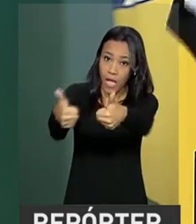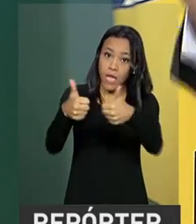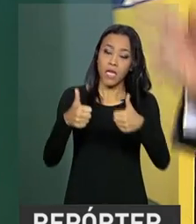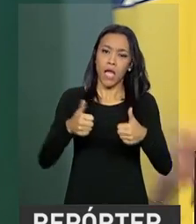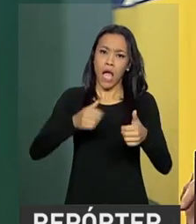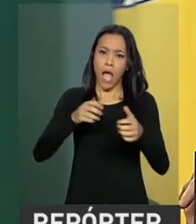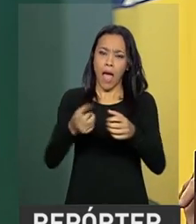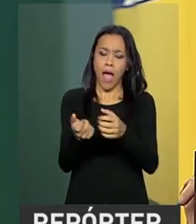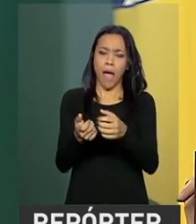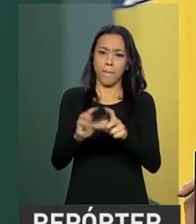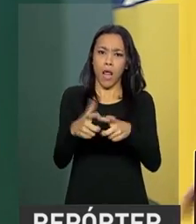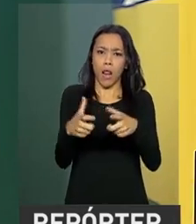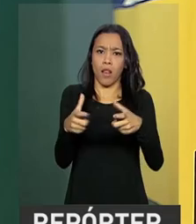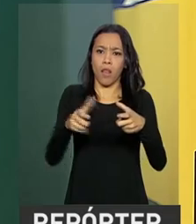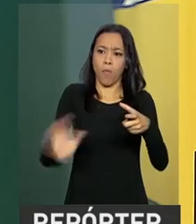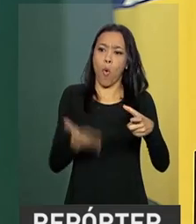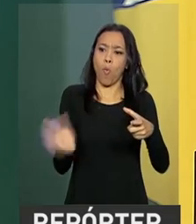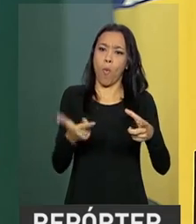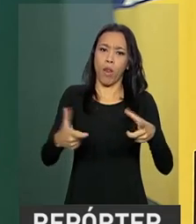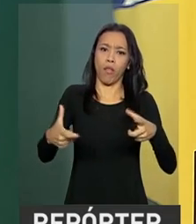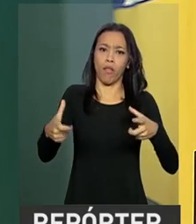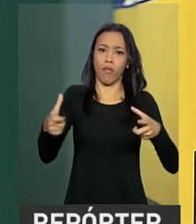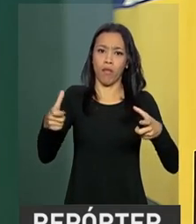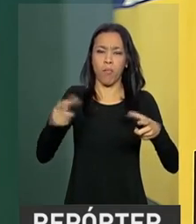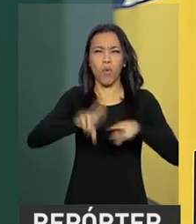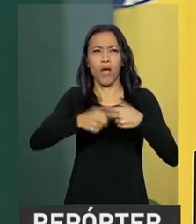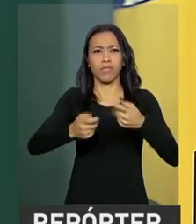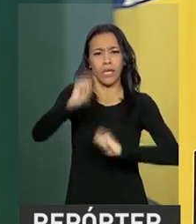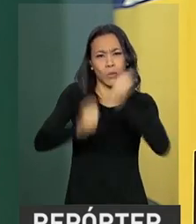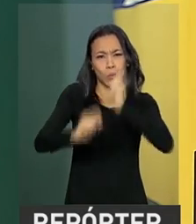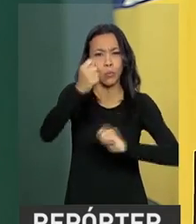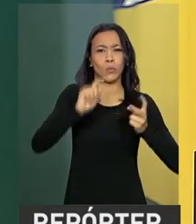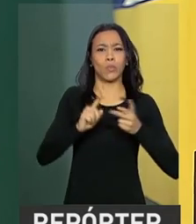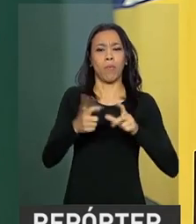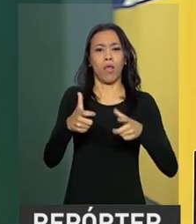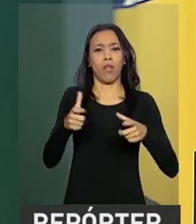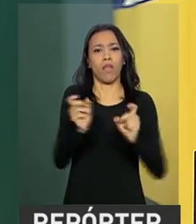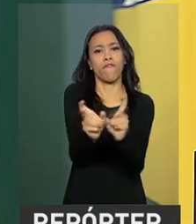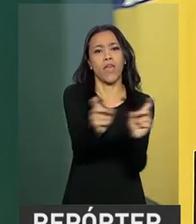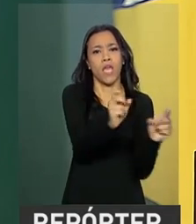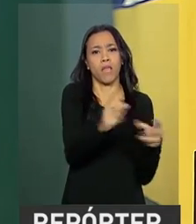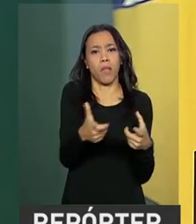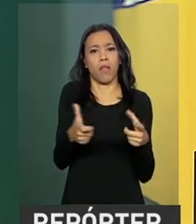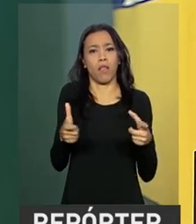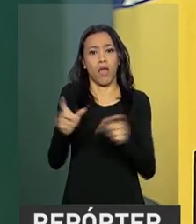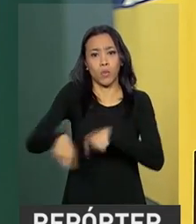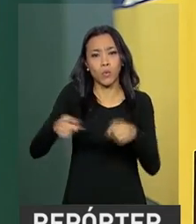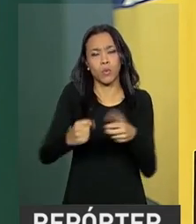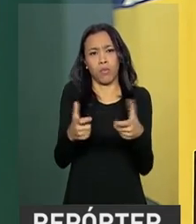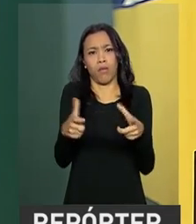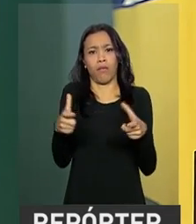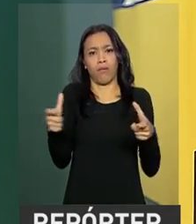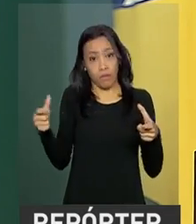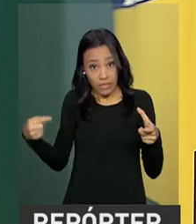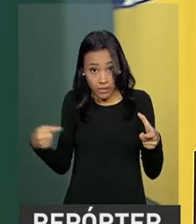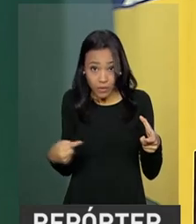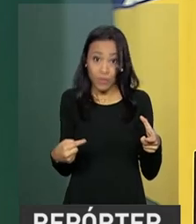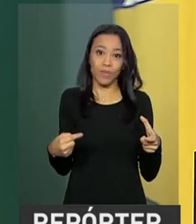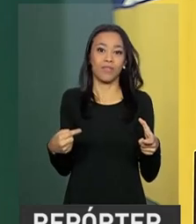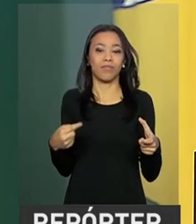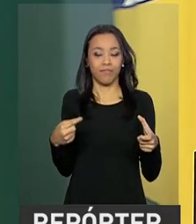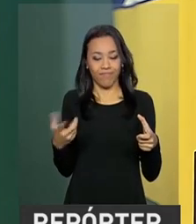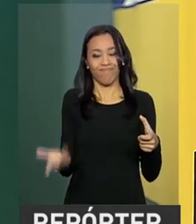produção aumentar por força da indústria do comércio dos serviços da agricultura e em